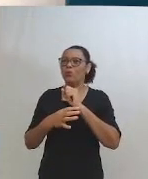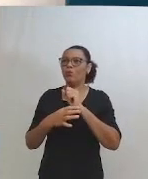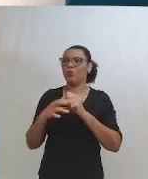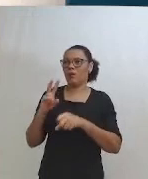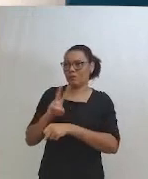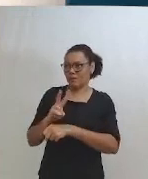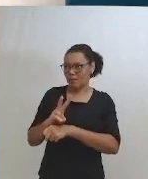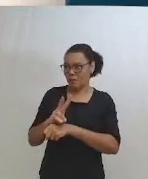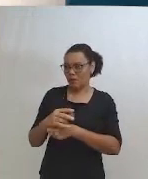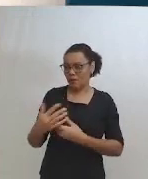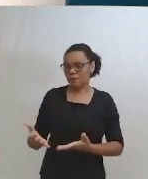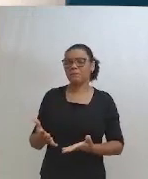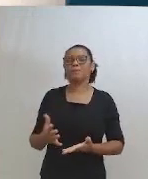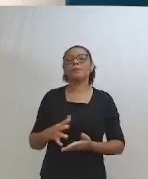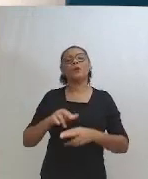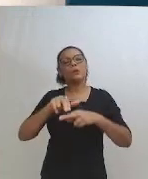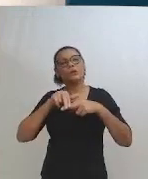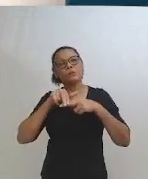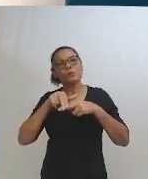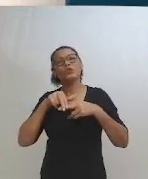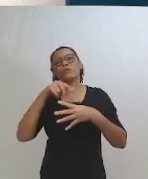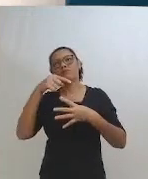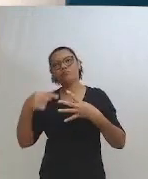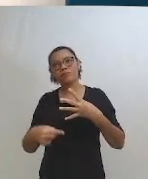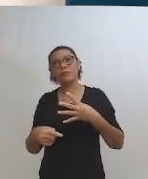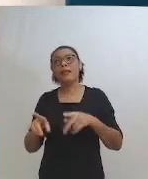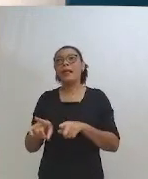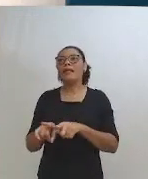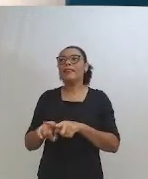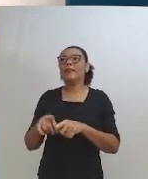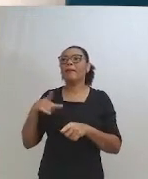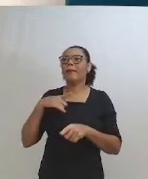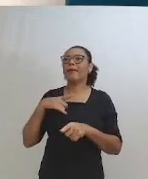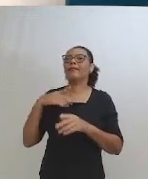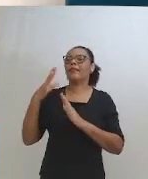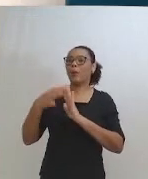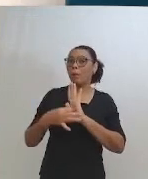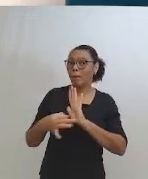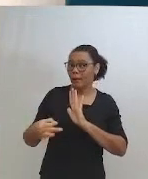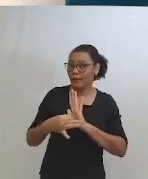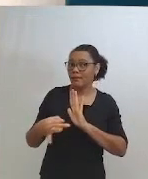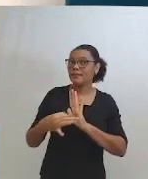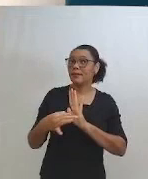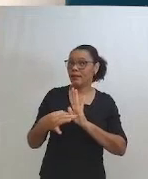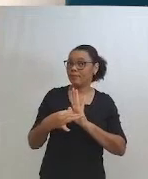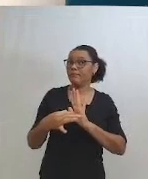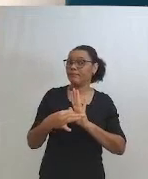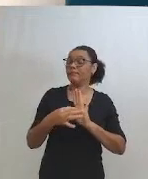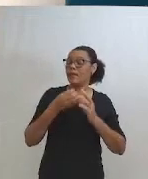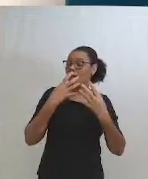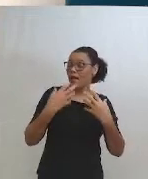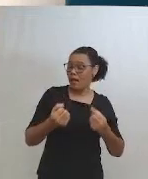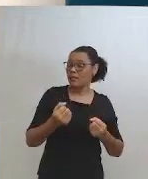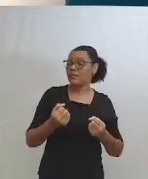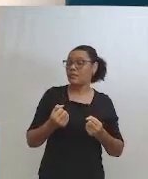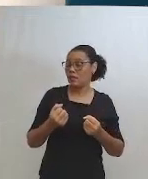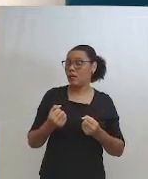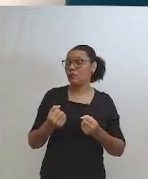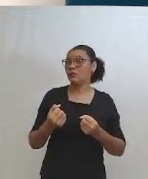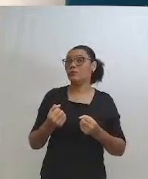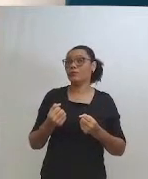recursais perante o tribunal. Também há um parecer favorável da Procuradoria da República no sentido de provimento do